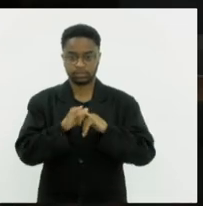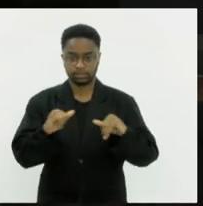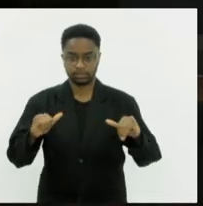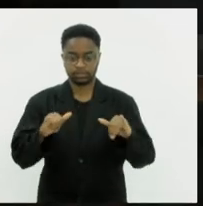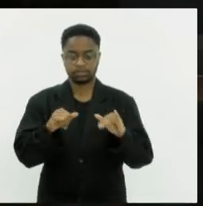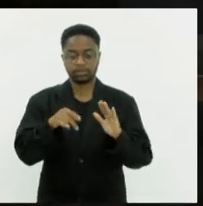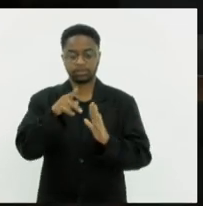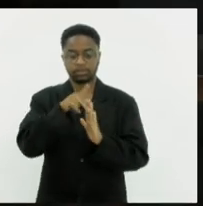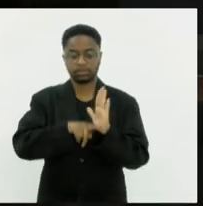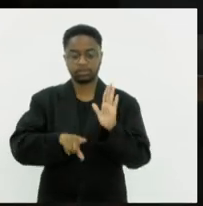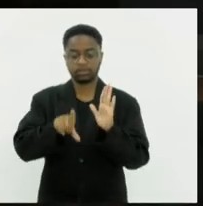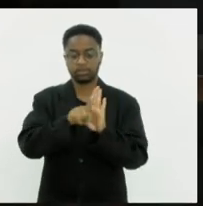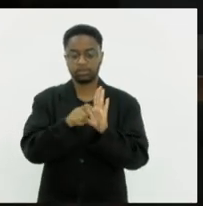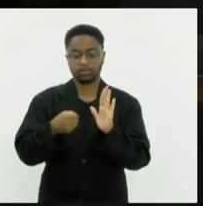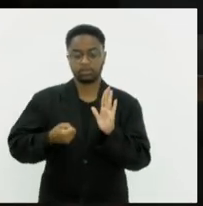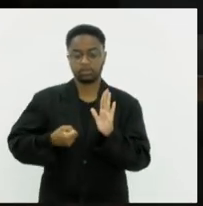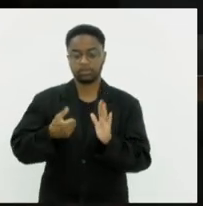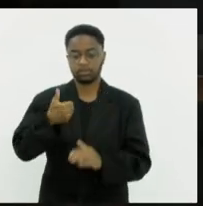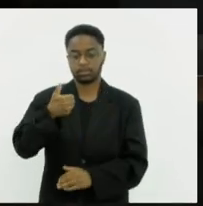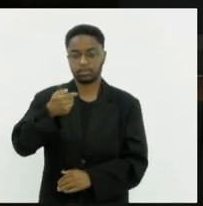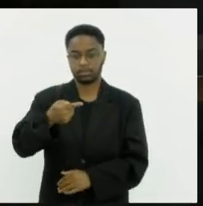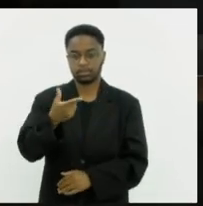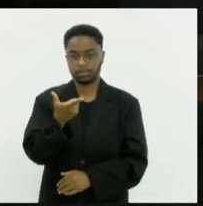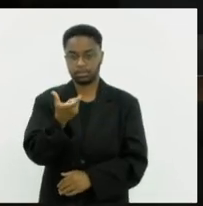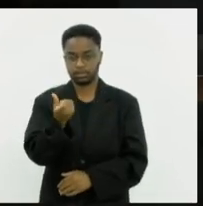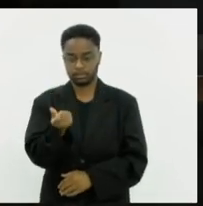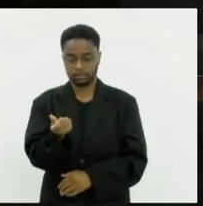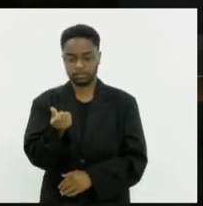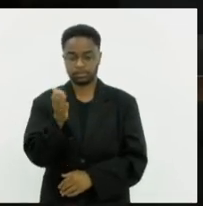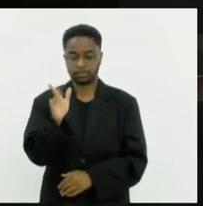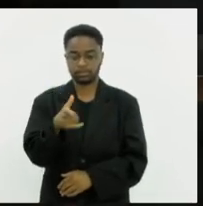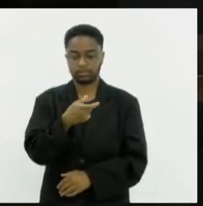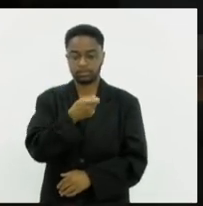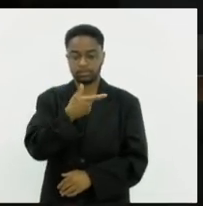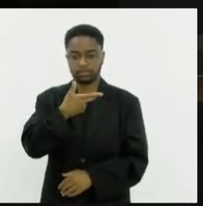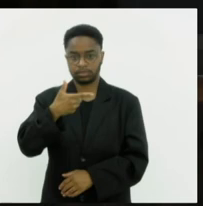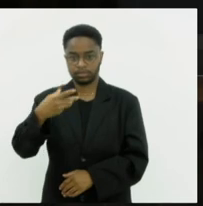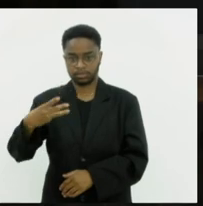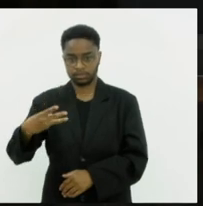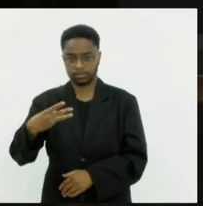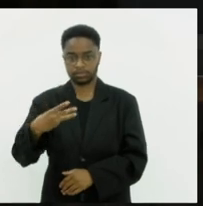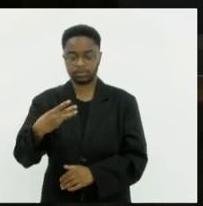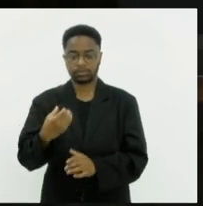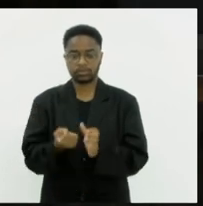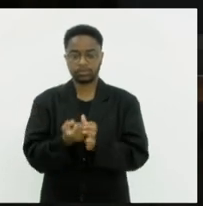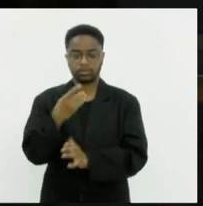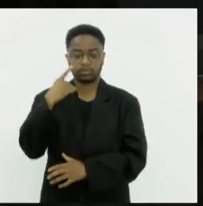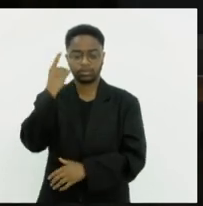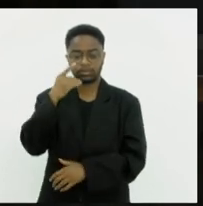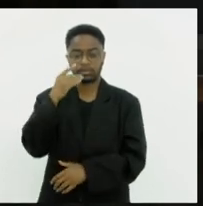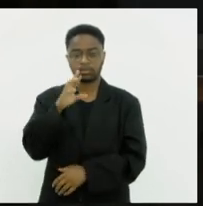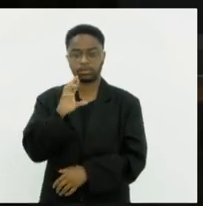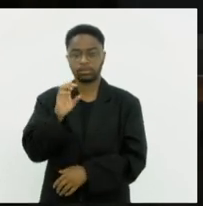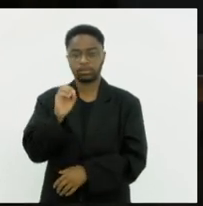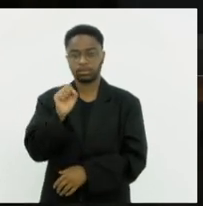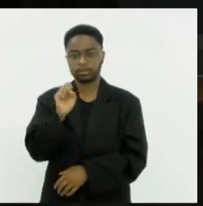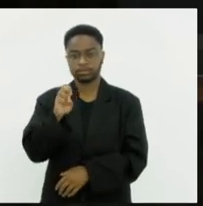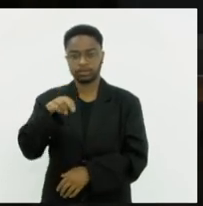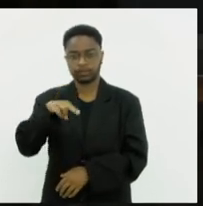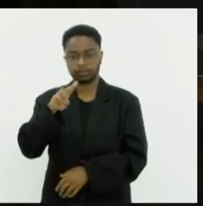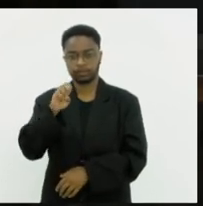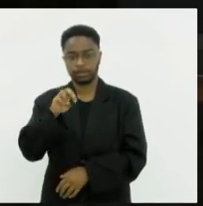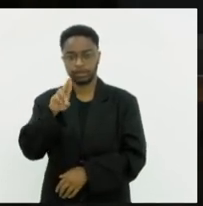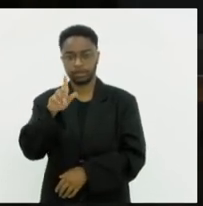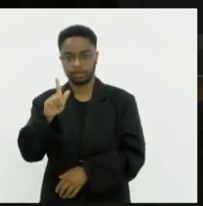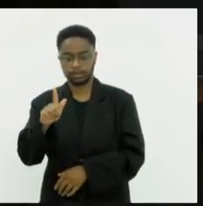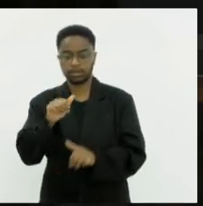Anuncio projeto de lei número 1726 de 2023, de autoria do deputado Rosenberg Reis,